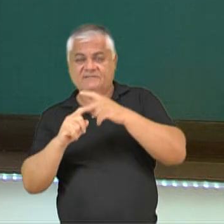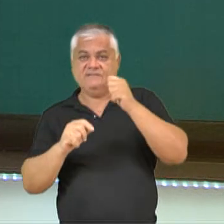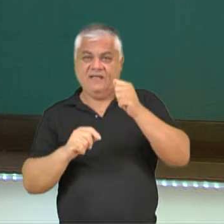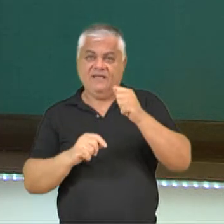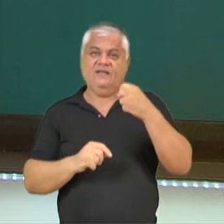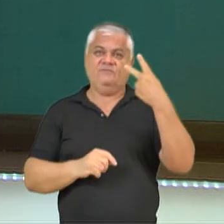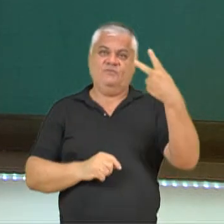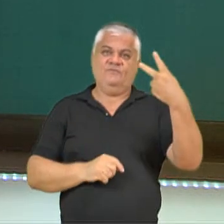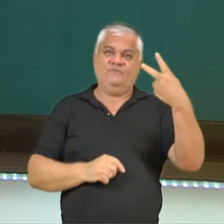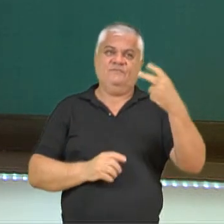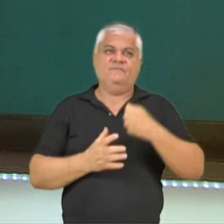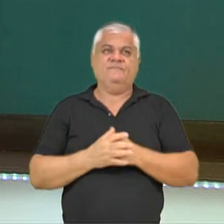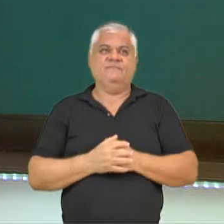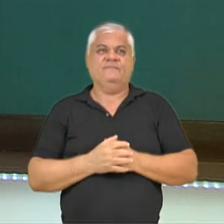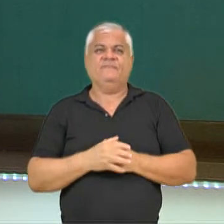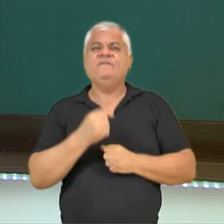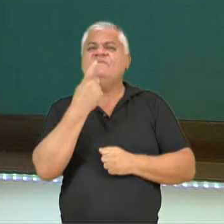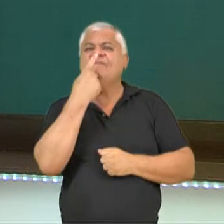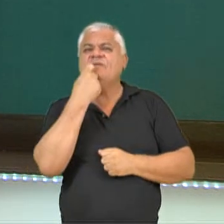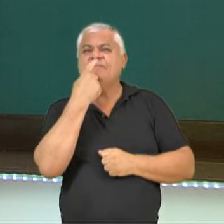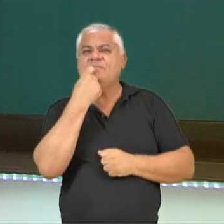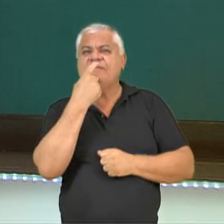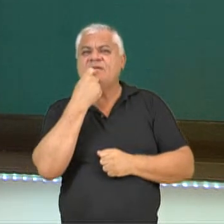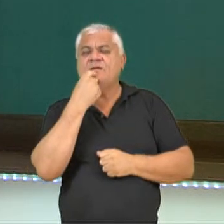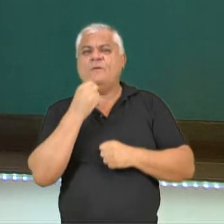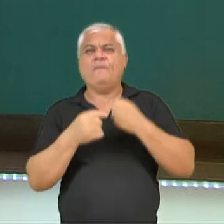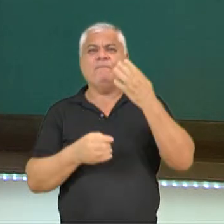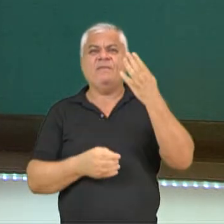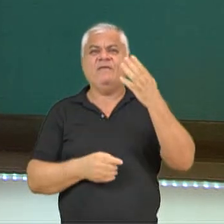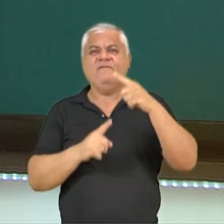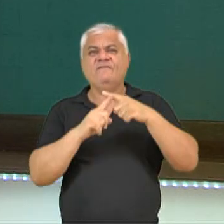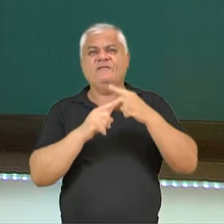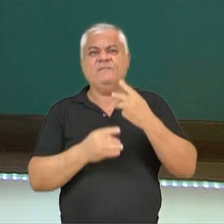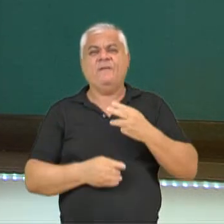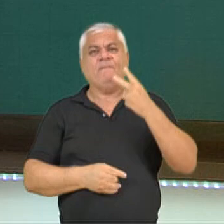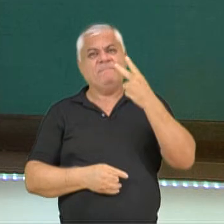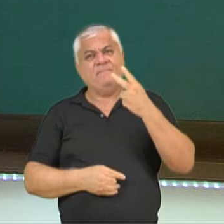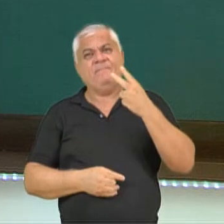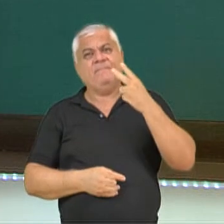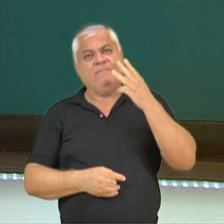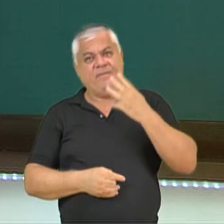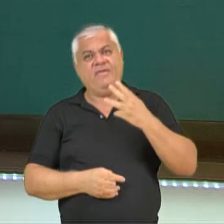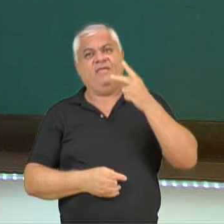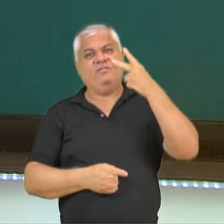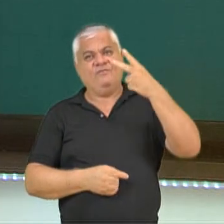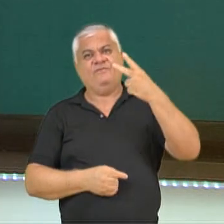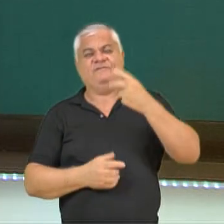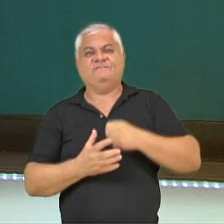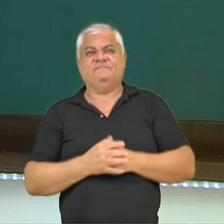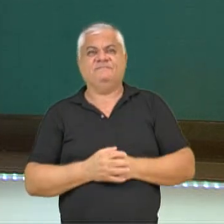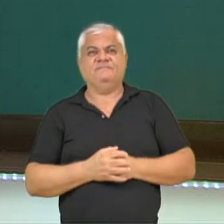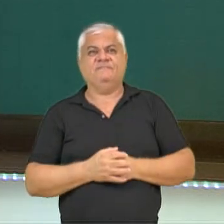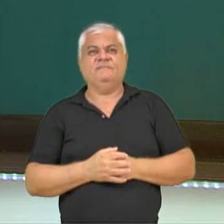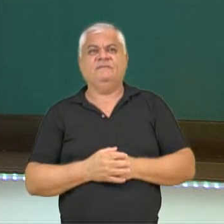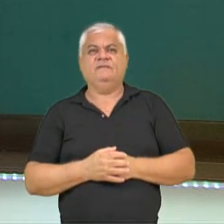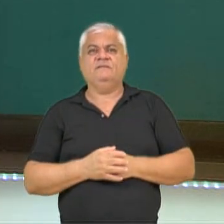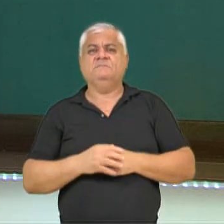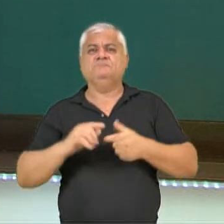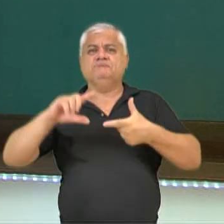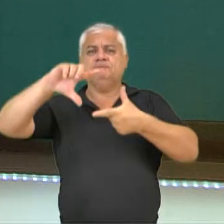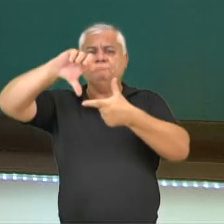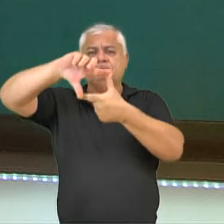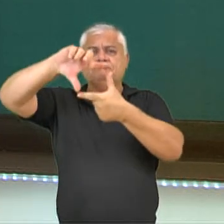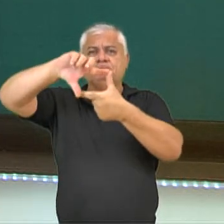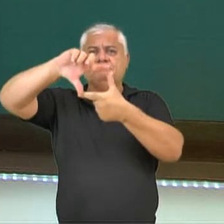quadrado. E esse outro quadradinho, B vezes B, B ao quadrado. E esses retângulos aqui, ó, bom, esse